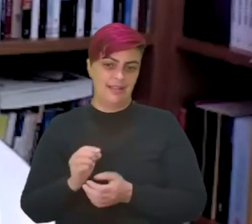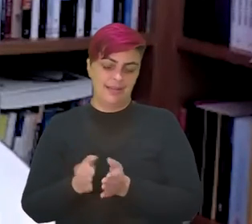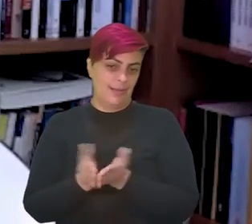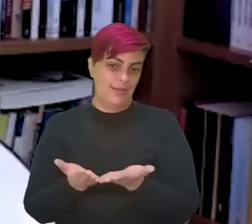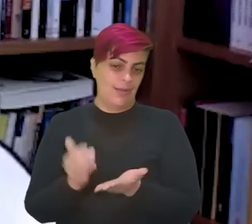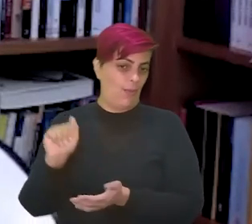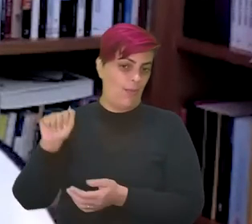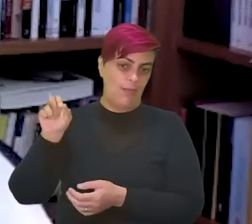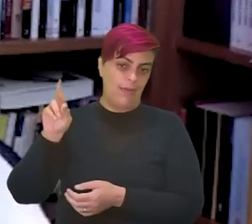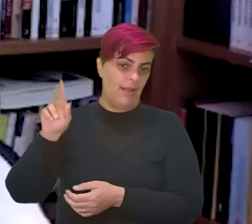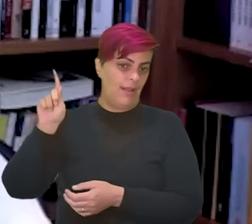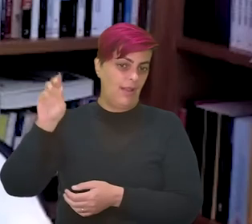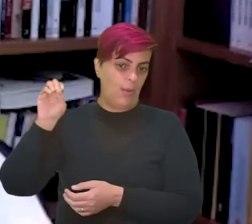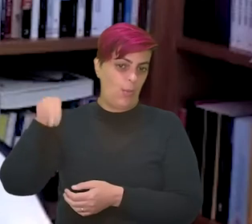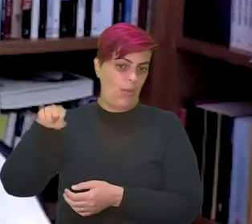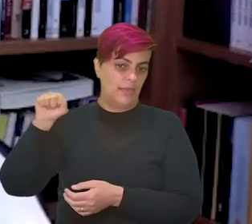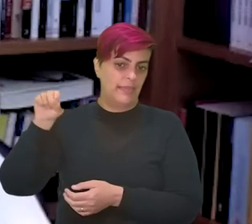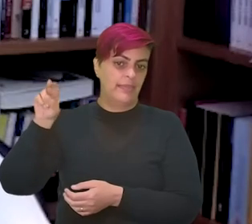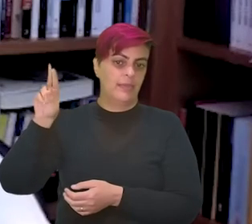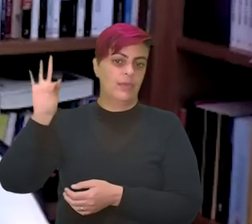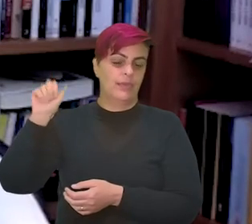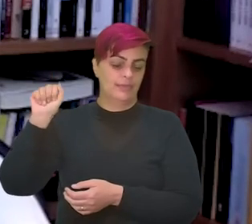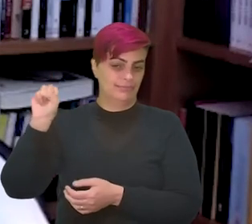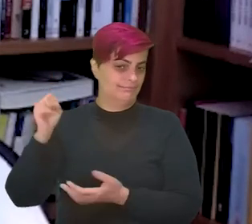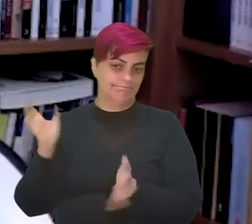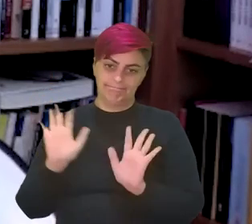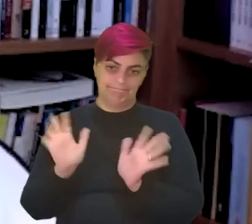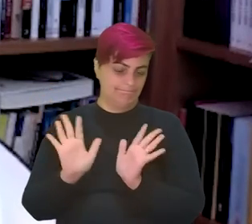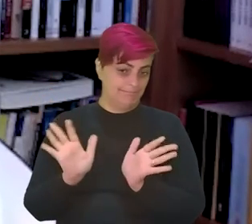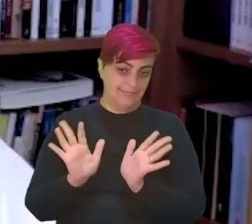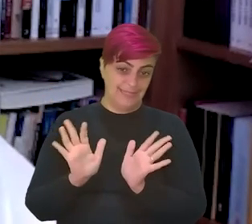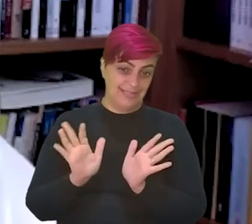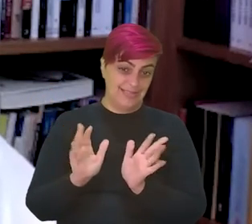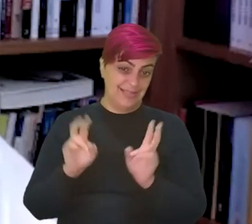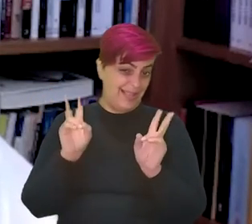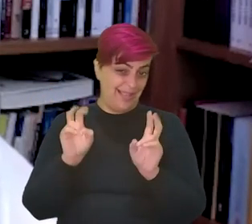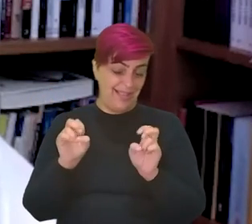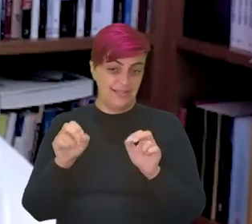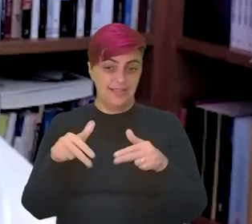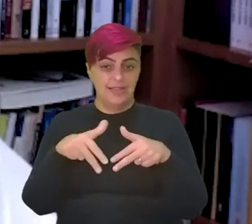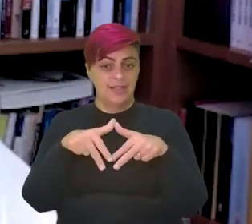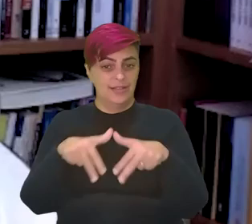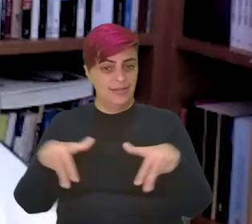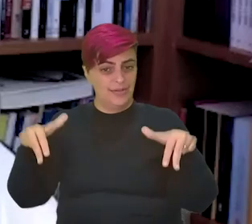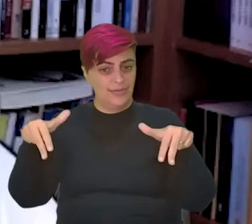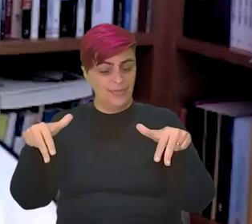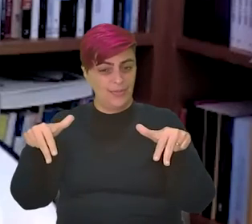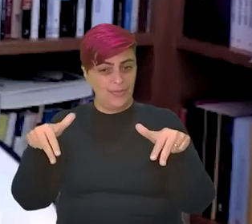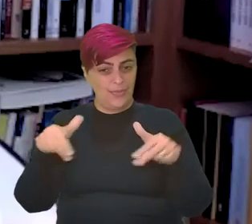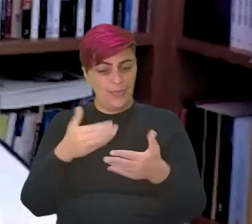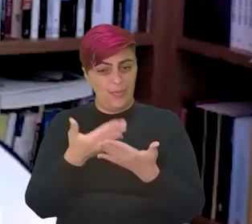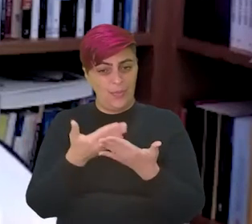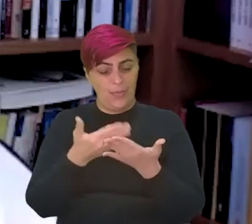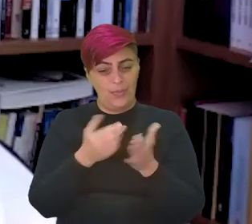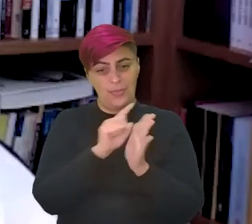Argonautas. Argonautas era uma mera etnografia, né? E mera etnografia não